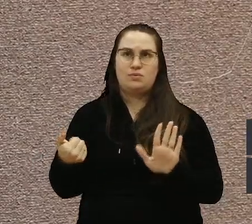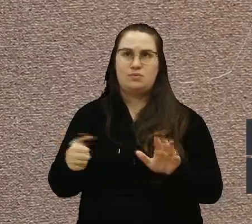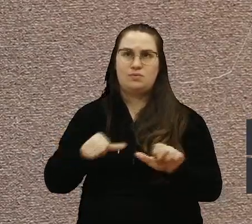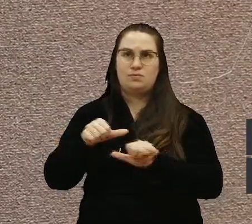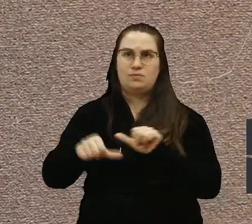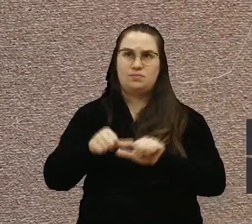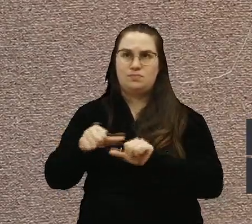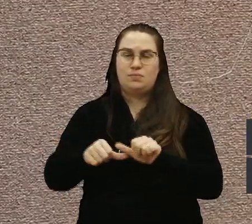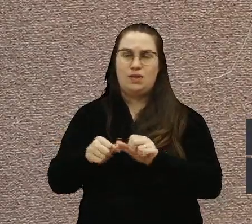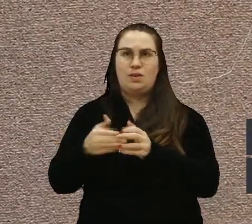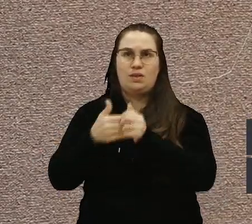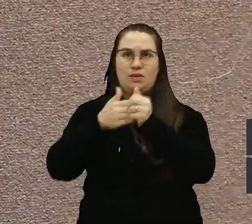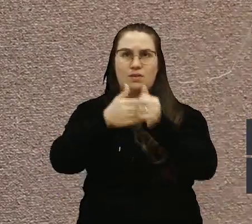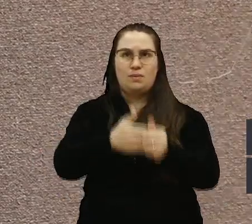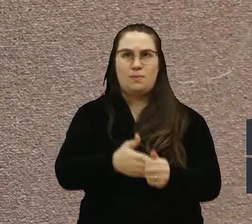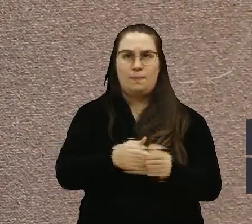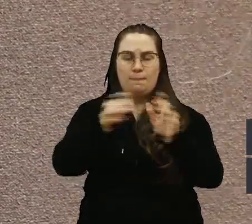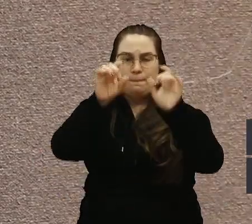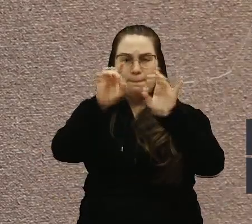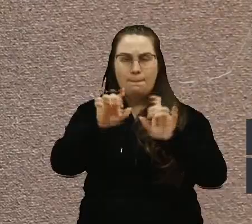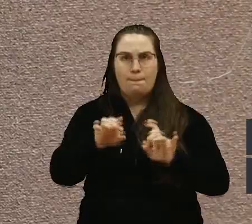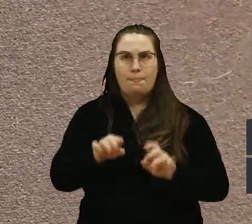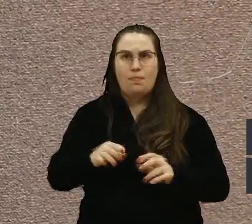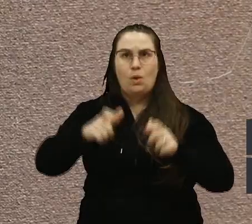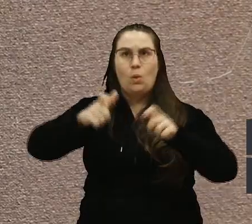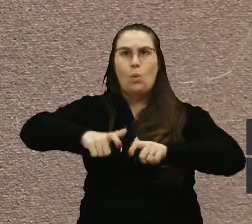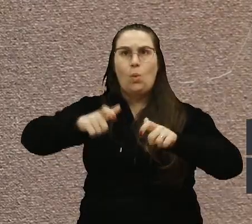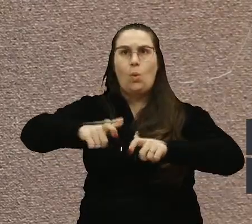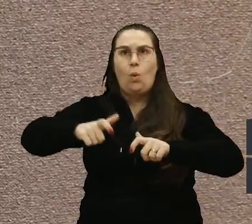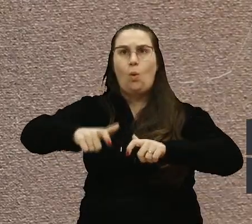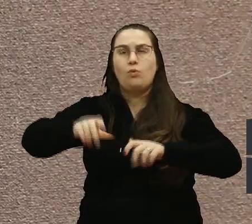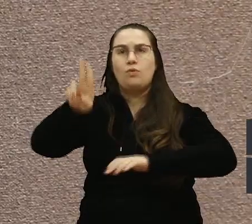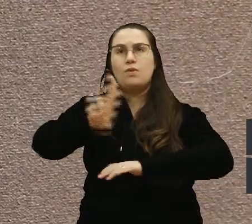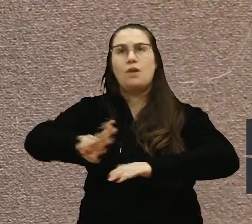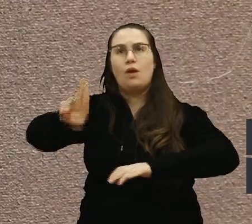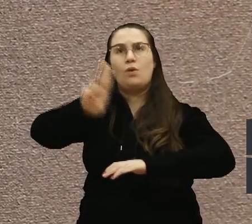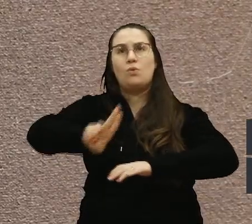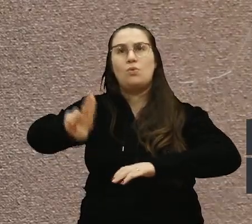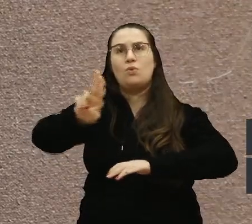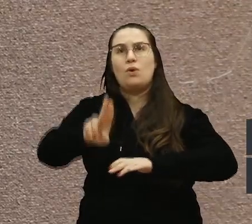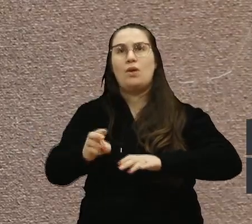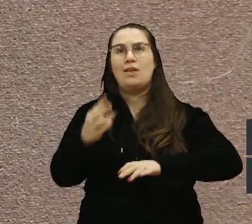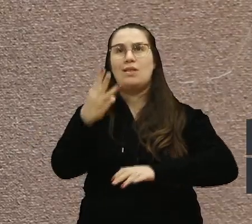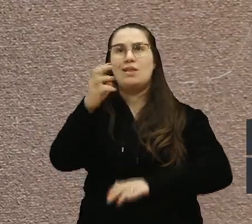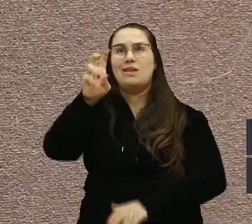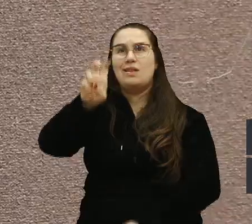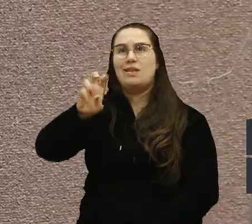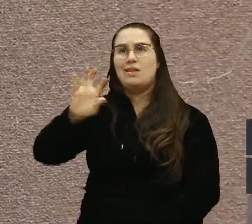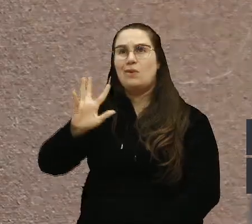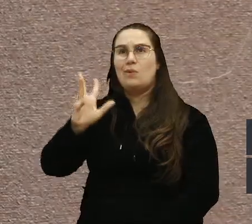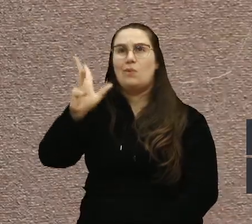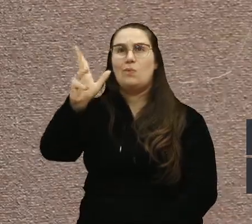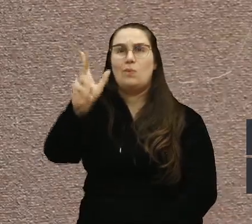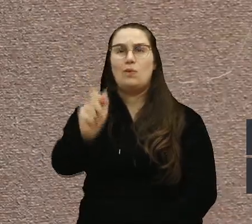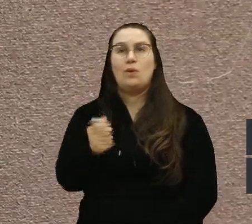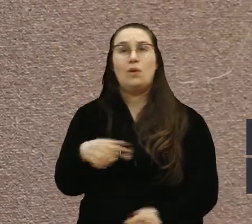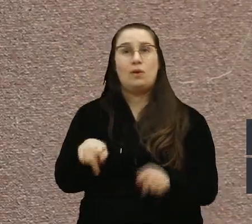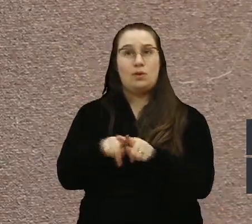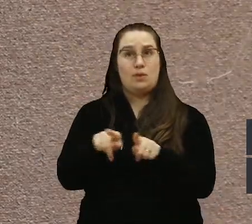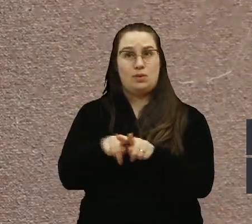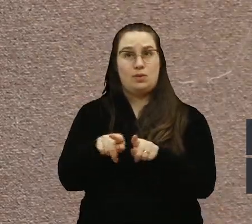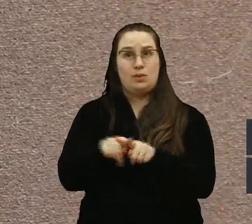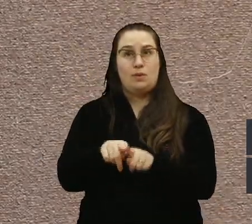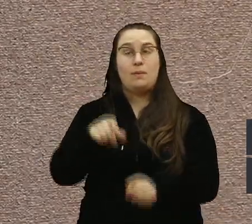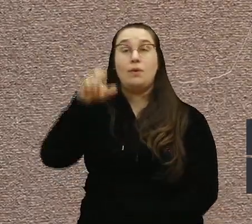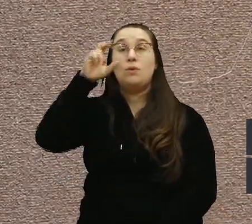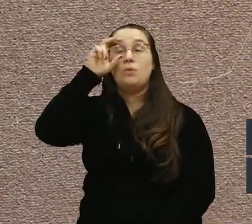seja orientado e especificado onde que serão aplicados esses 35 milhões. E está meio dúbio, vereadora